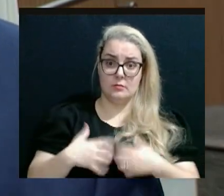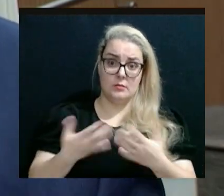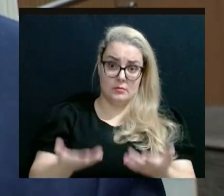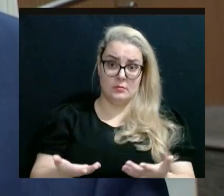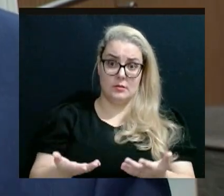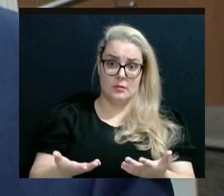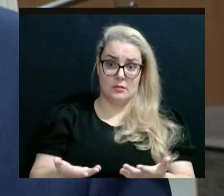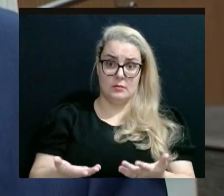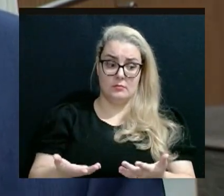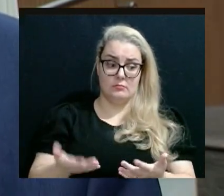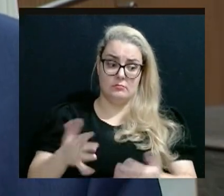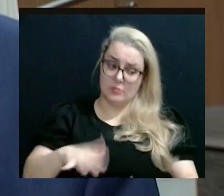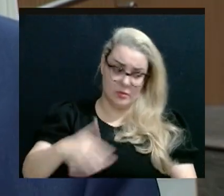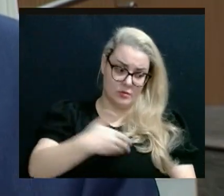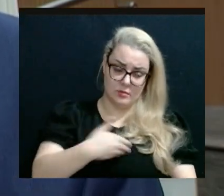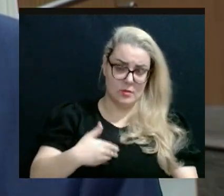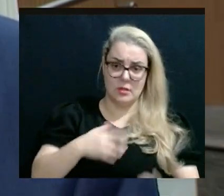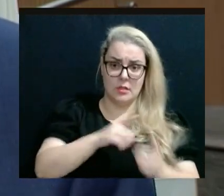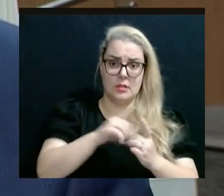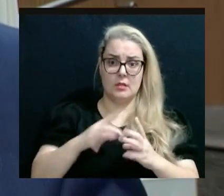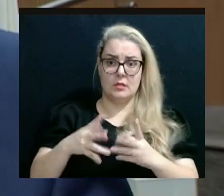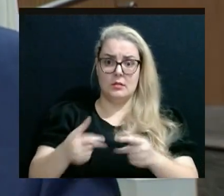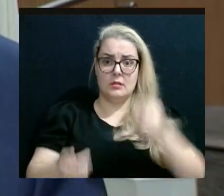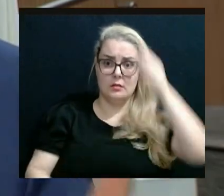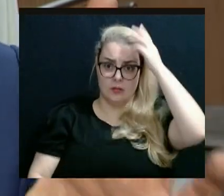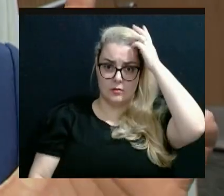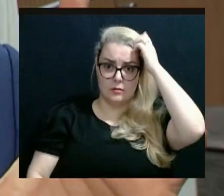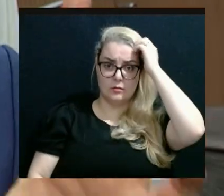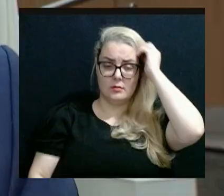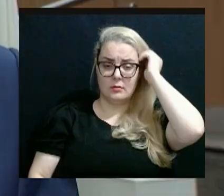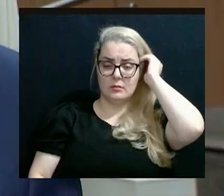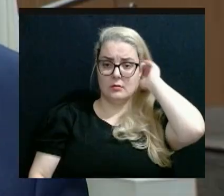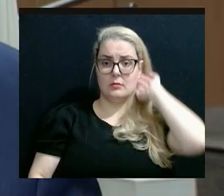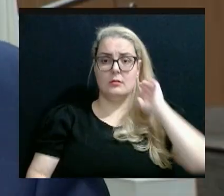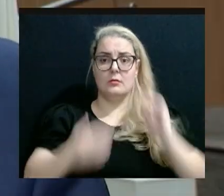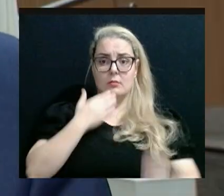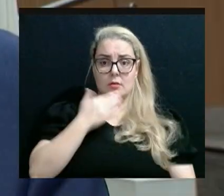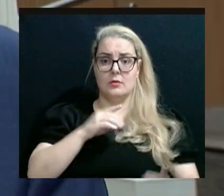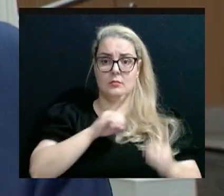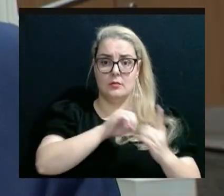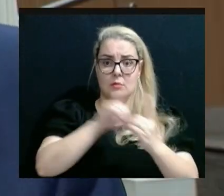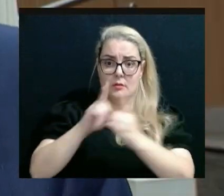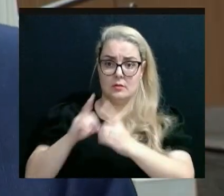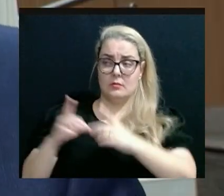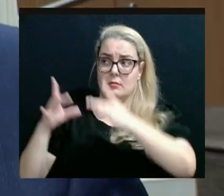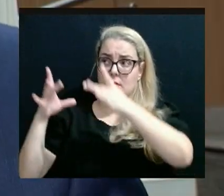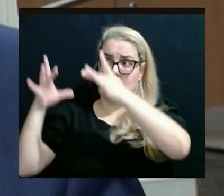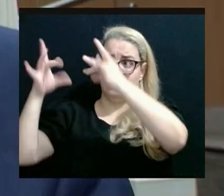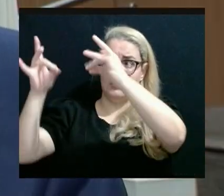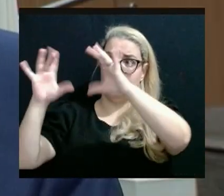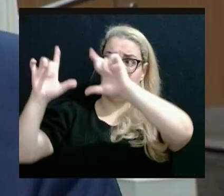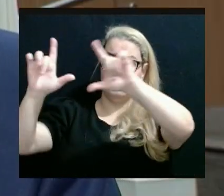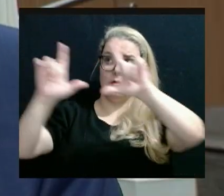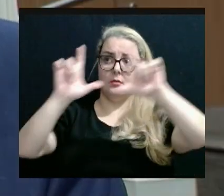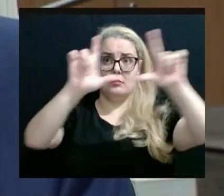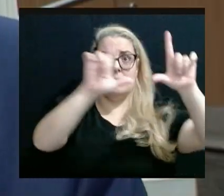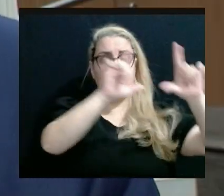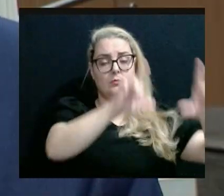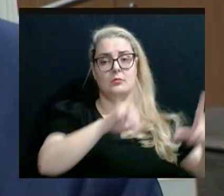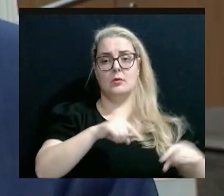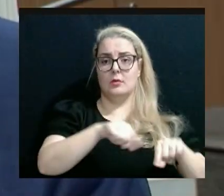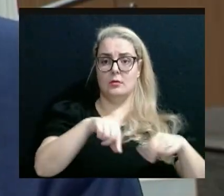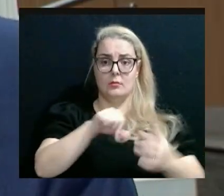setor público tem que atender todo mundo. Então a gente está pedindo que sejam fixadas essas placas, né, que seja ali no posto de